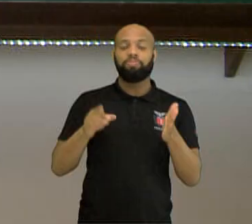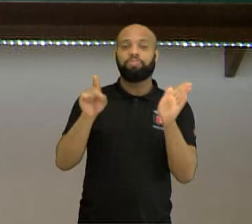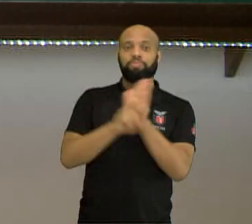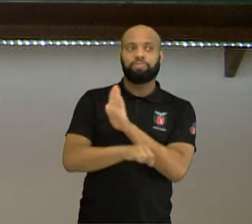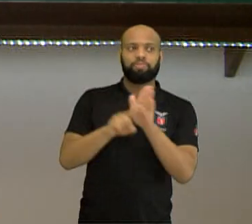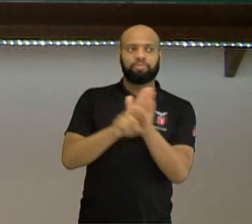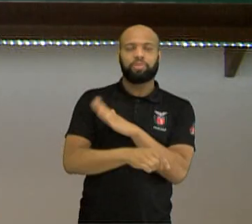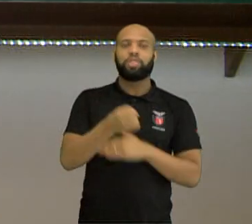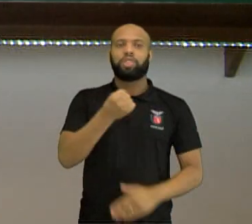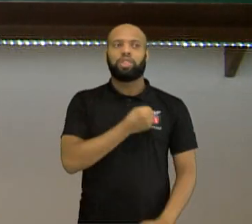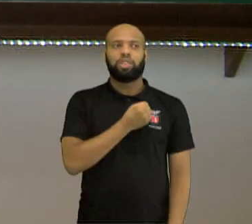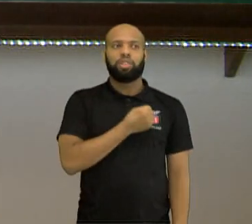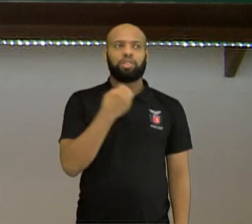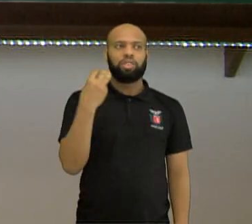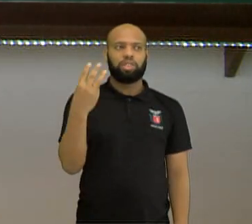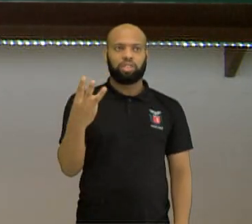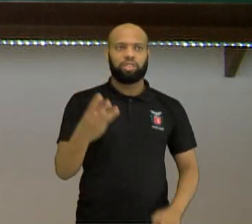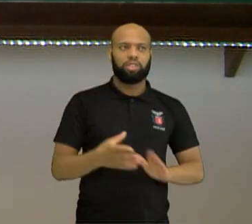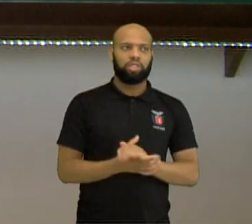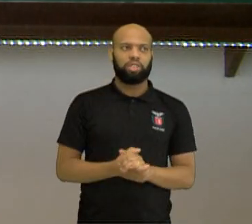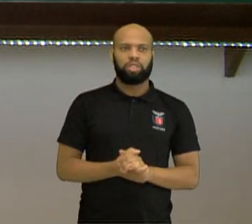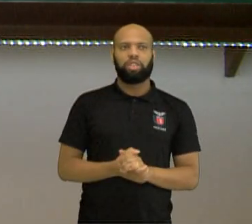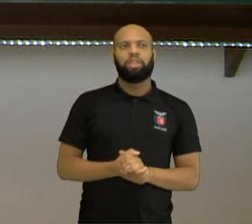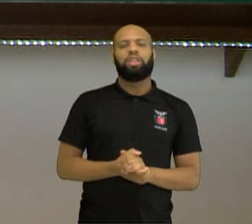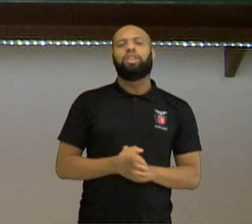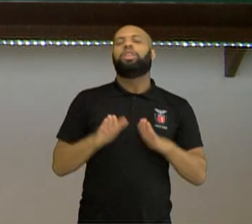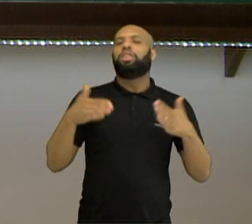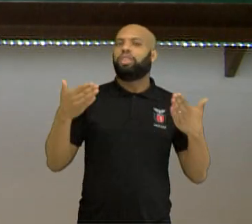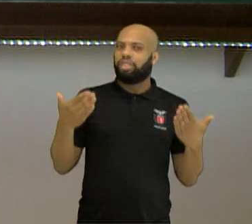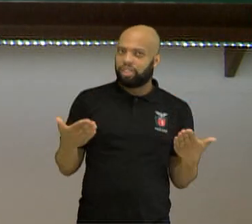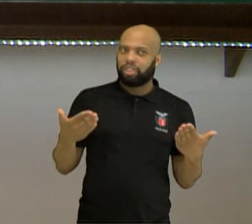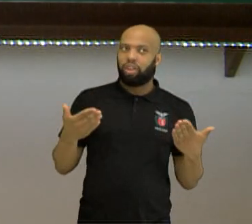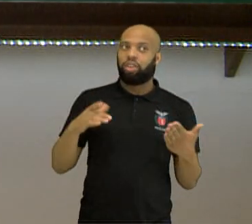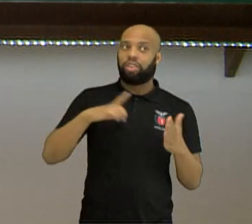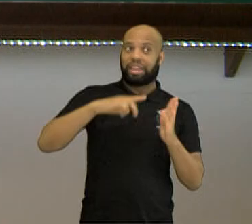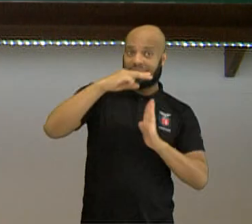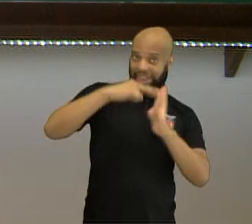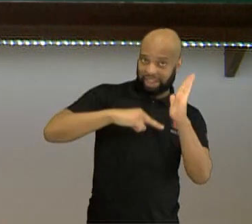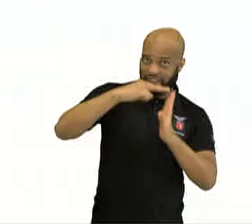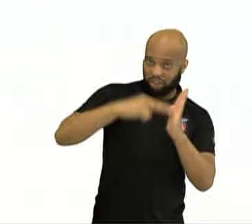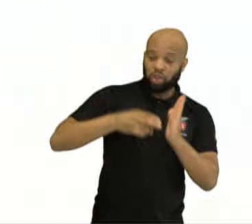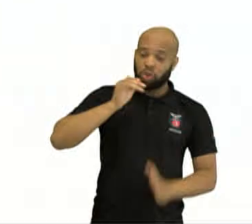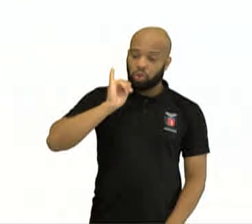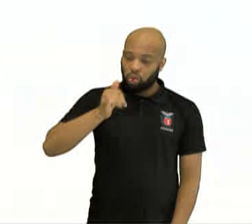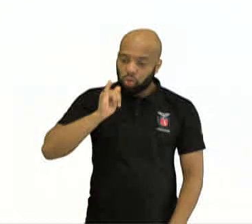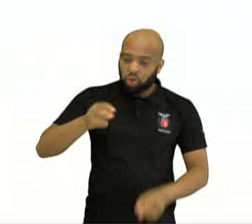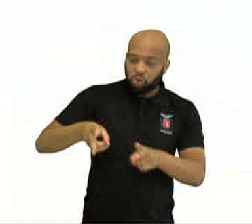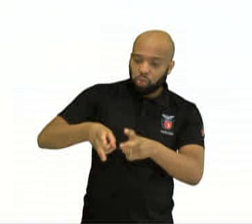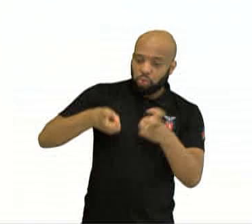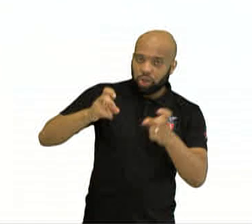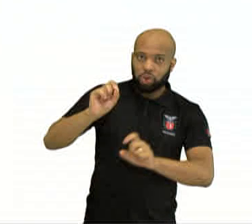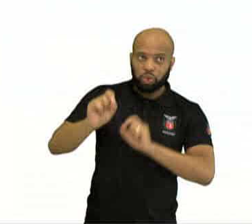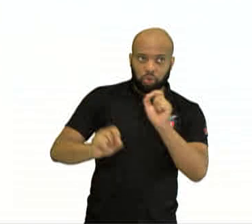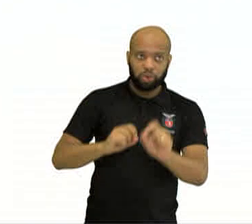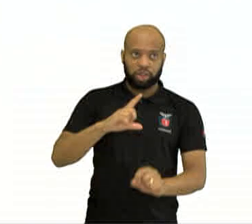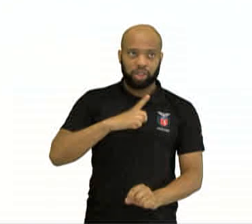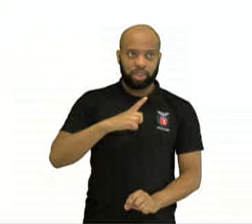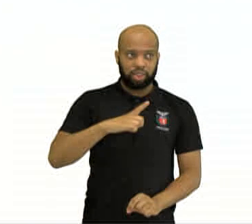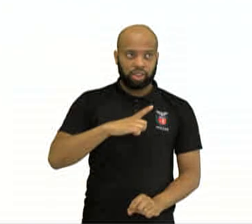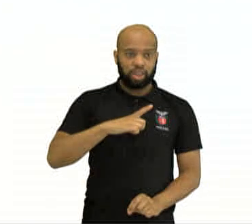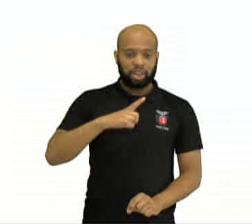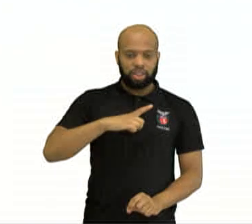Exercício 3. Claro. Na leitura do conto, percebemos um encontro entre